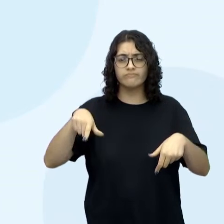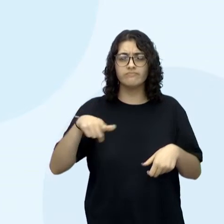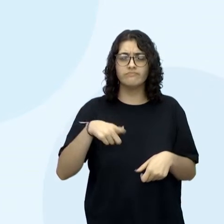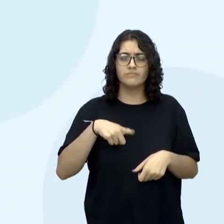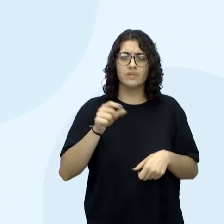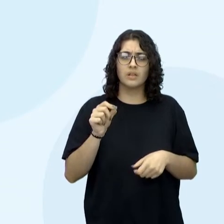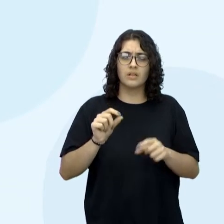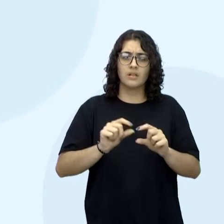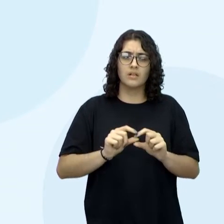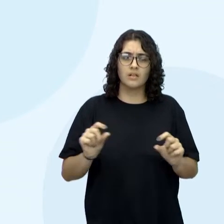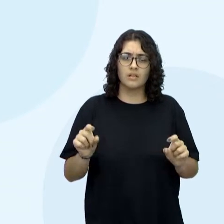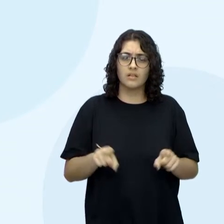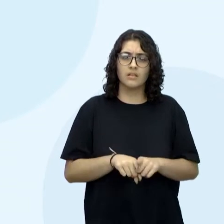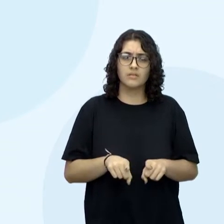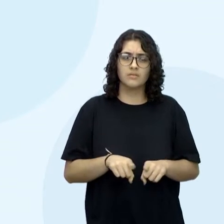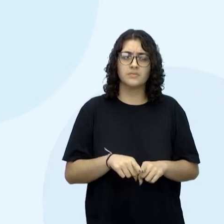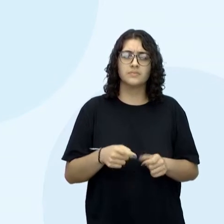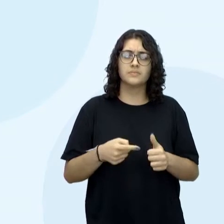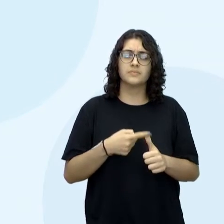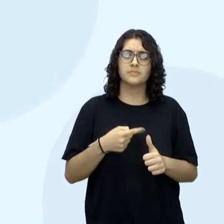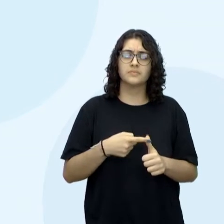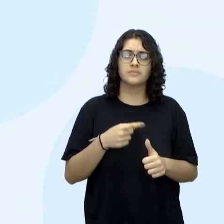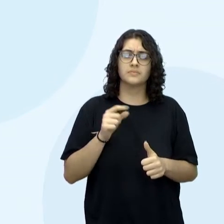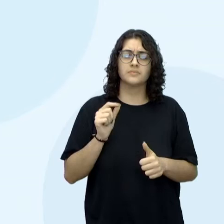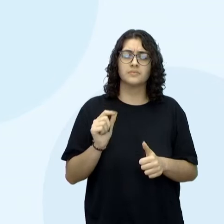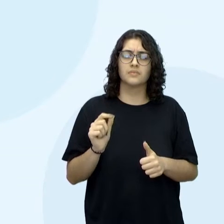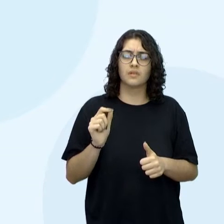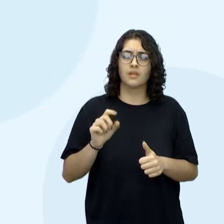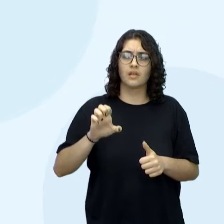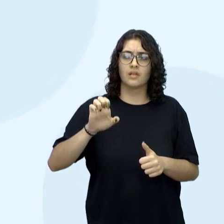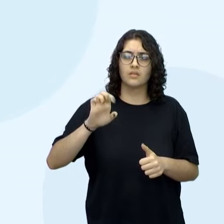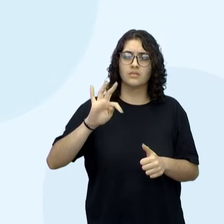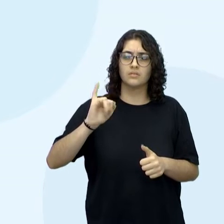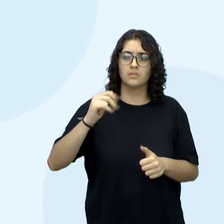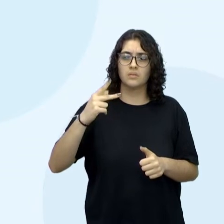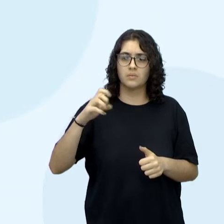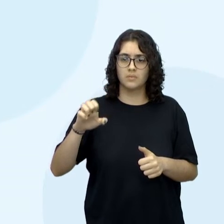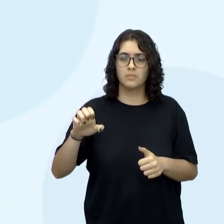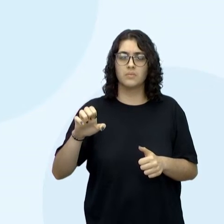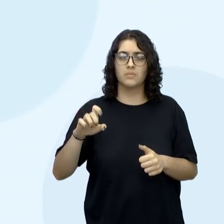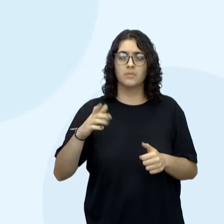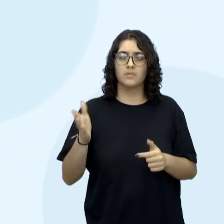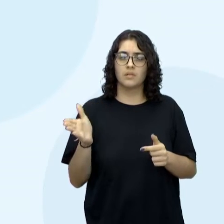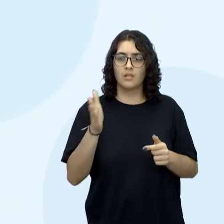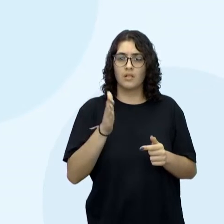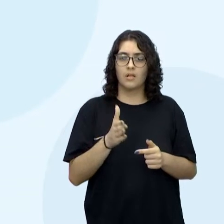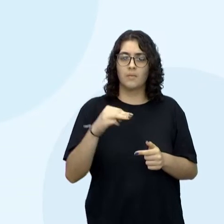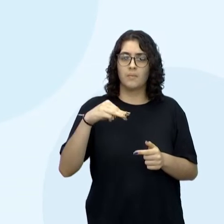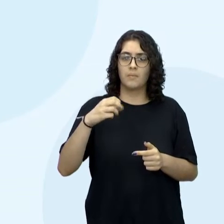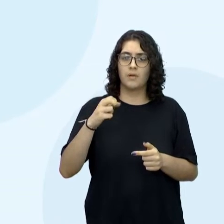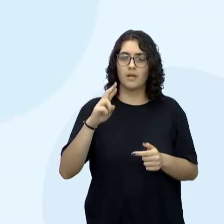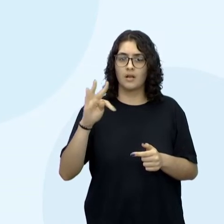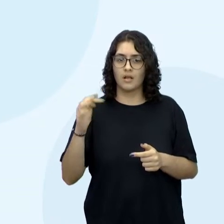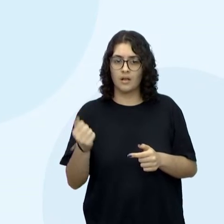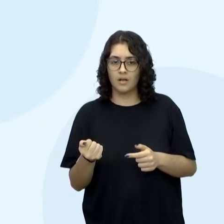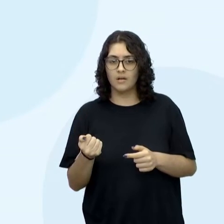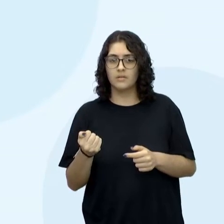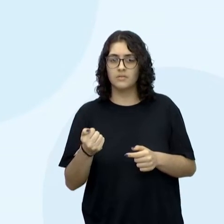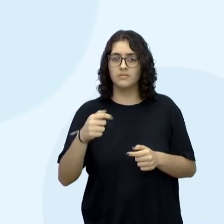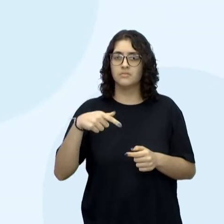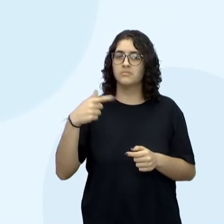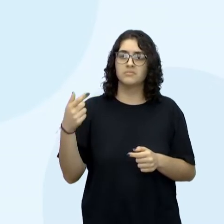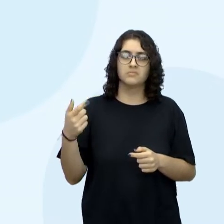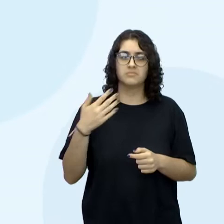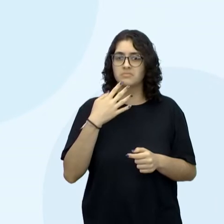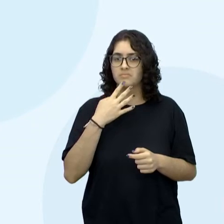ali a legenda em pé. Então o primeiro ali é um etíope, o do lado é Marata, o do lado é uma etnia desconhecida,